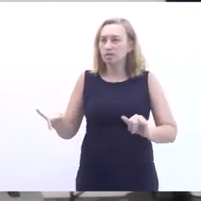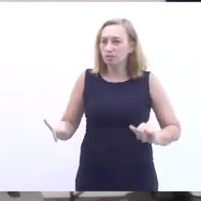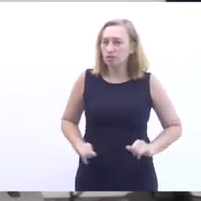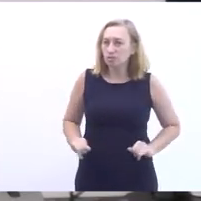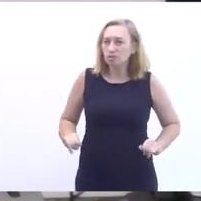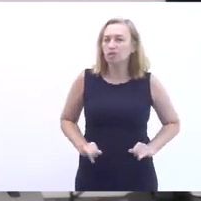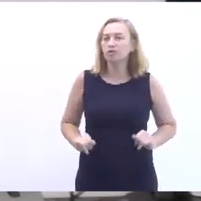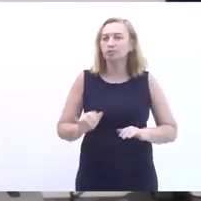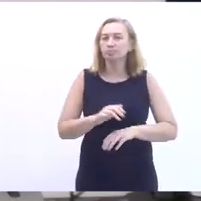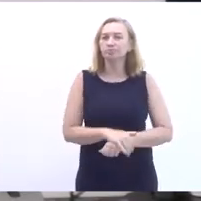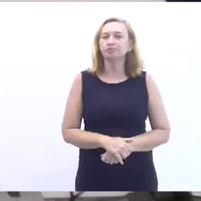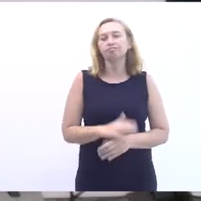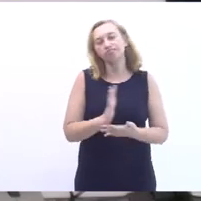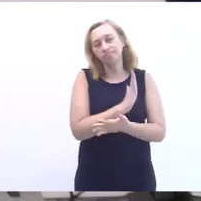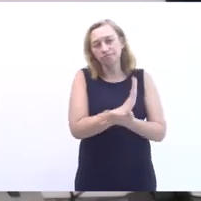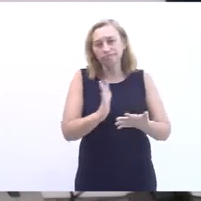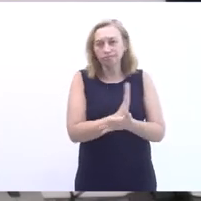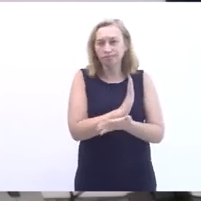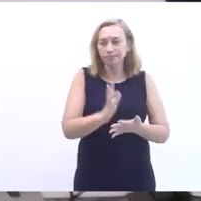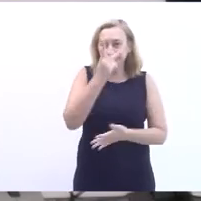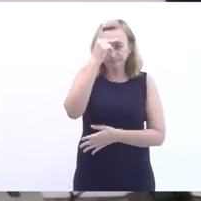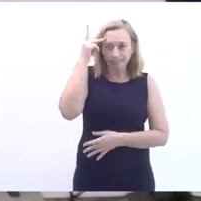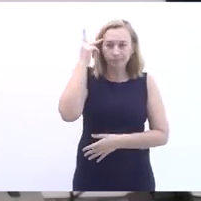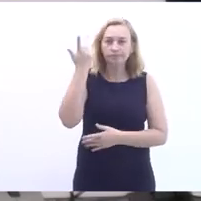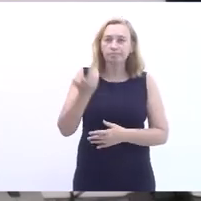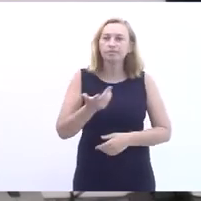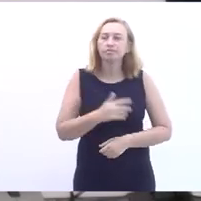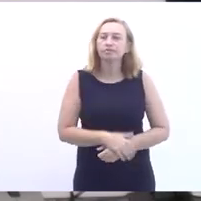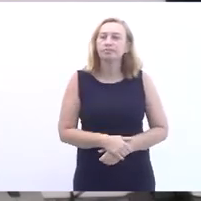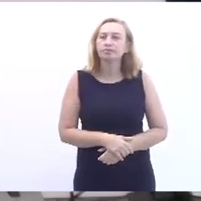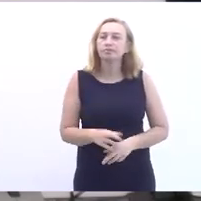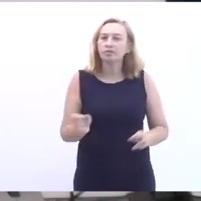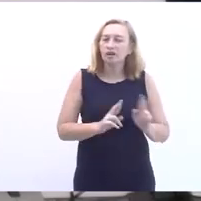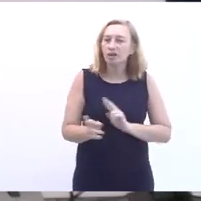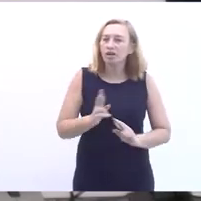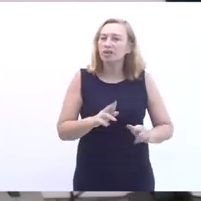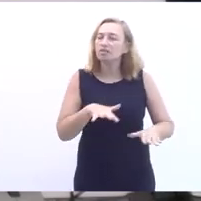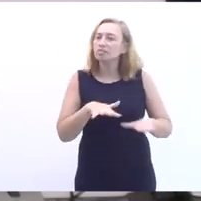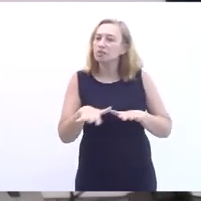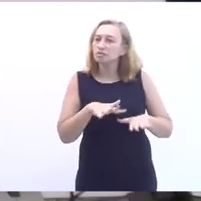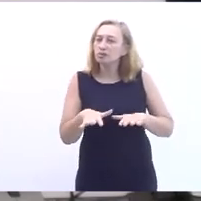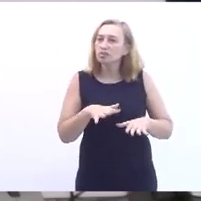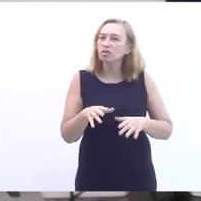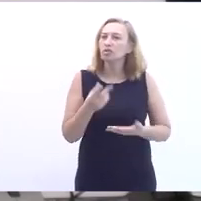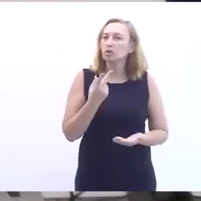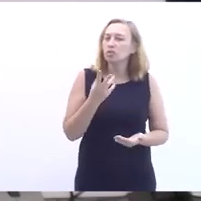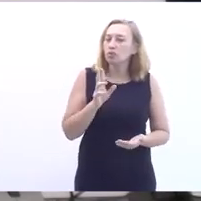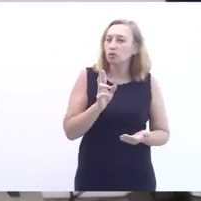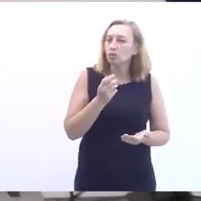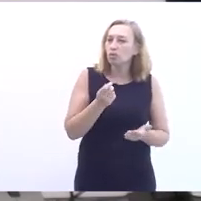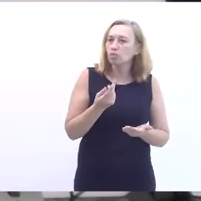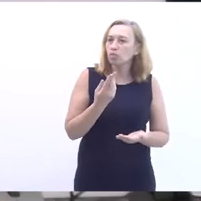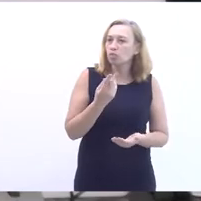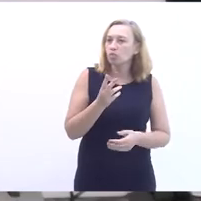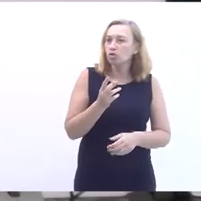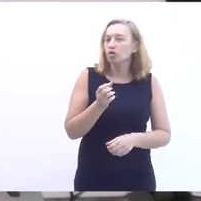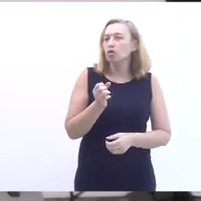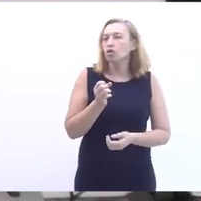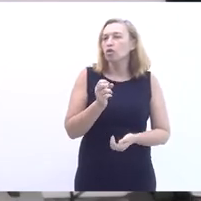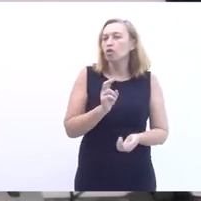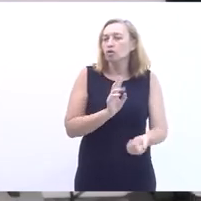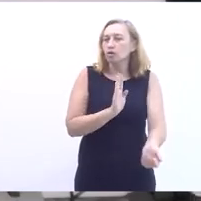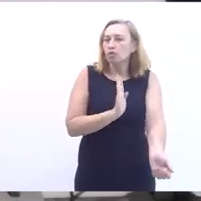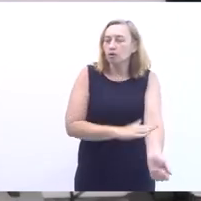nefasta e às vezes muitas pessoas que sequer tem relação envolvimento o consumo de drogas mas que sofrem na pele